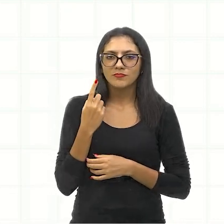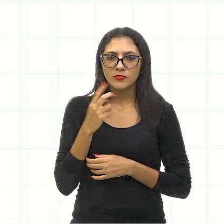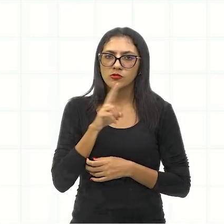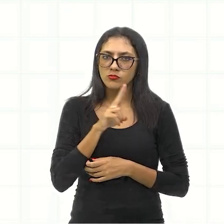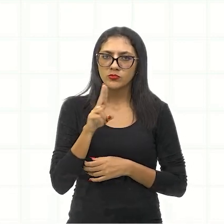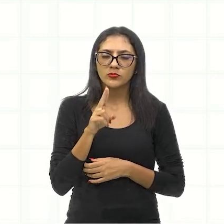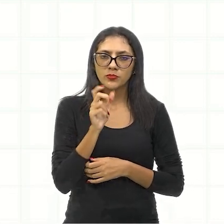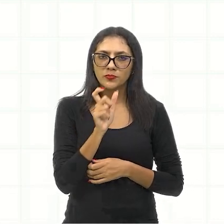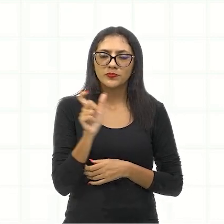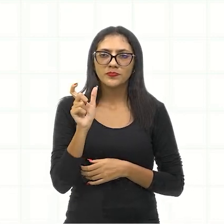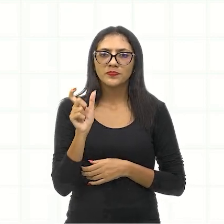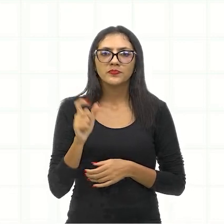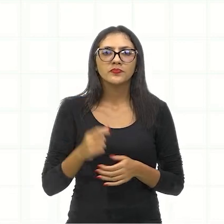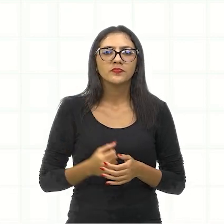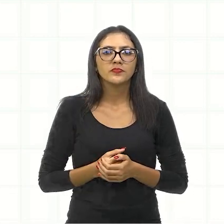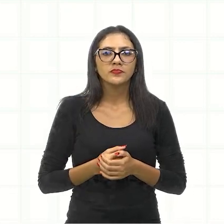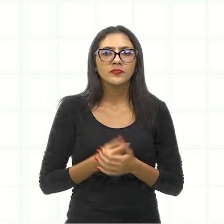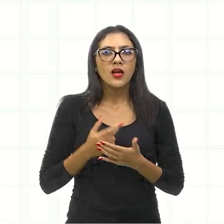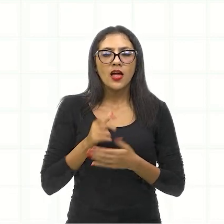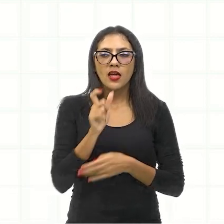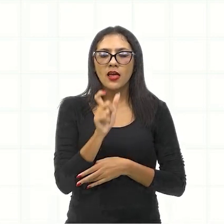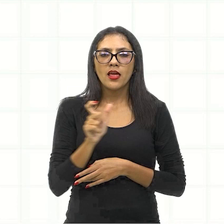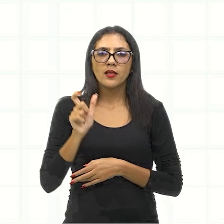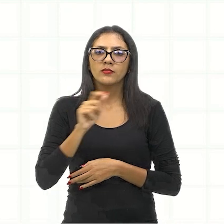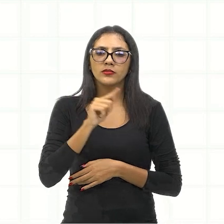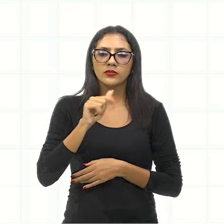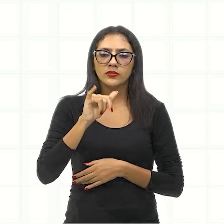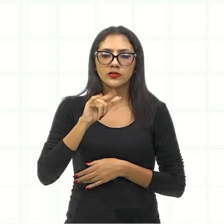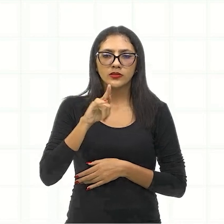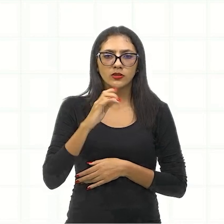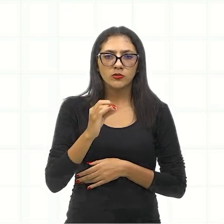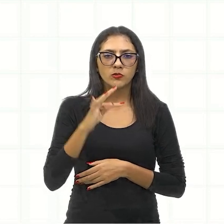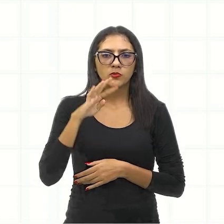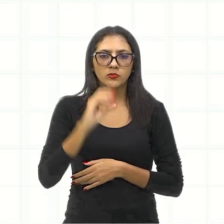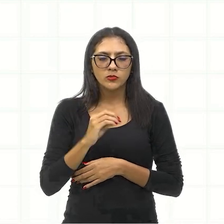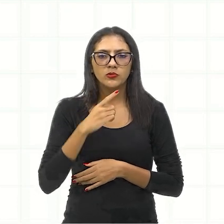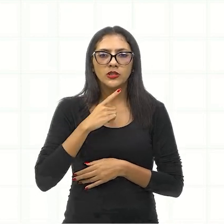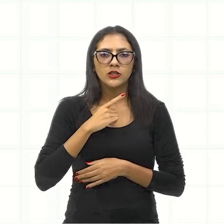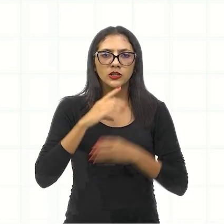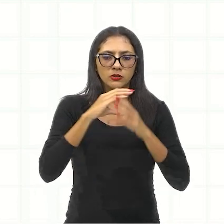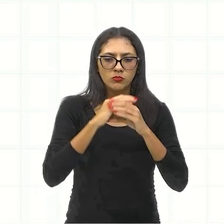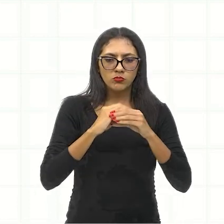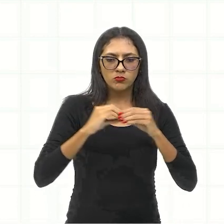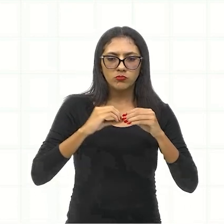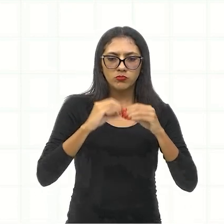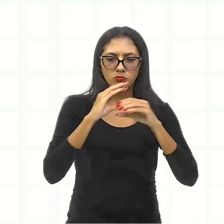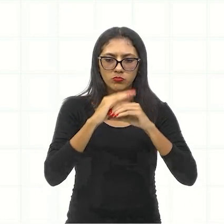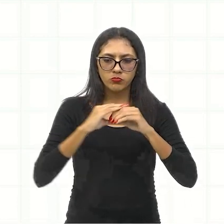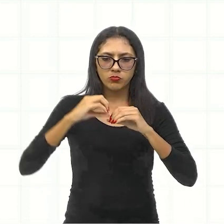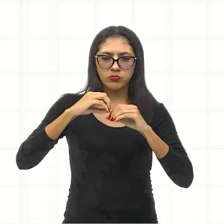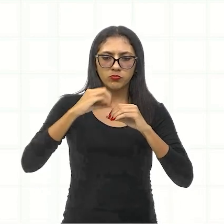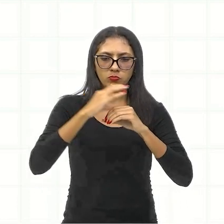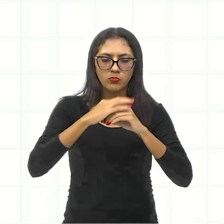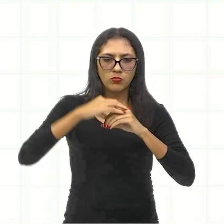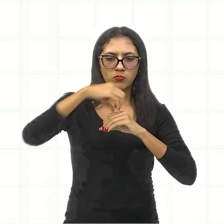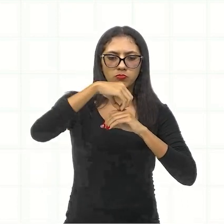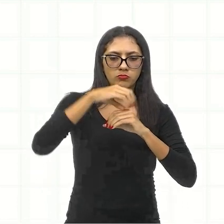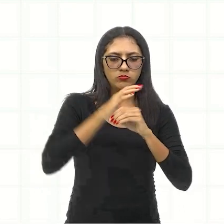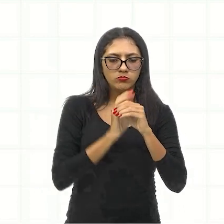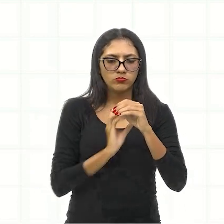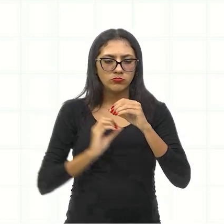zigoto. E o zigoto ele vai passar ali por uma série de clivagens, né, que são divisões, e a partir daí a gente vai ter